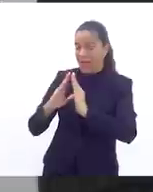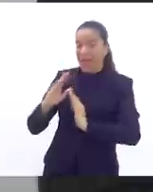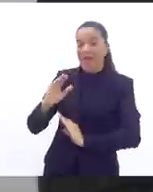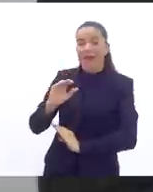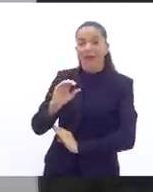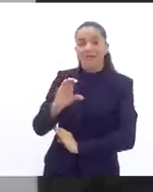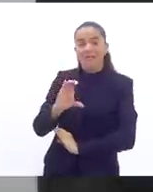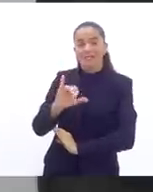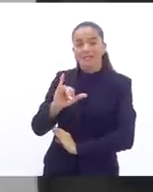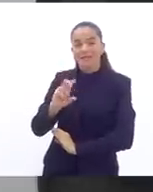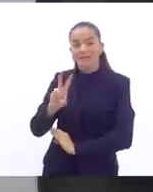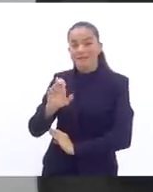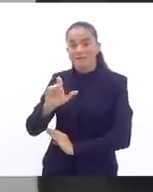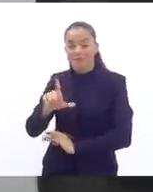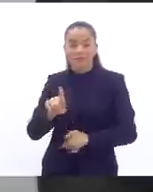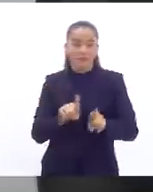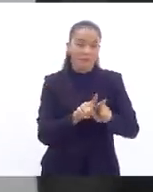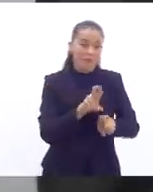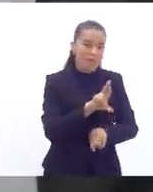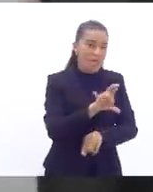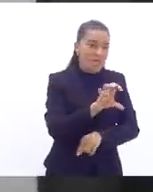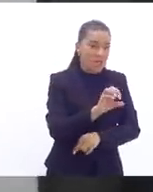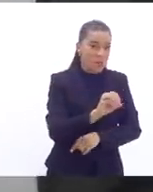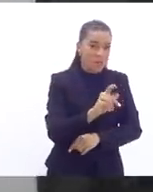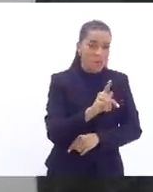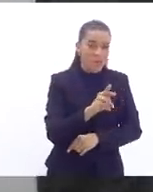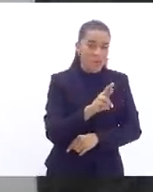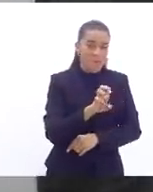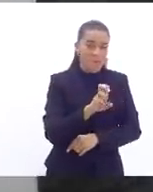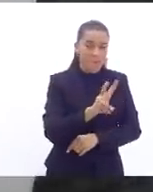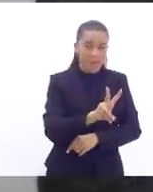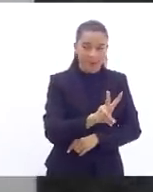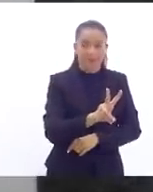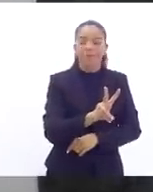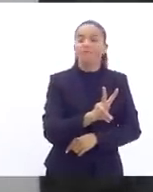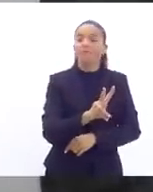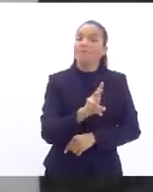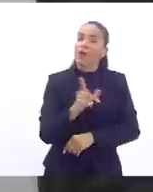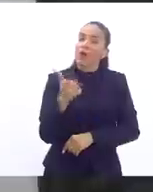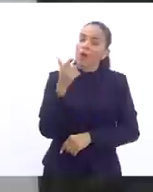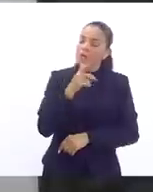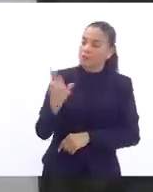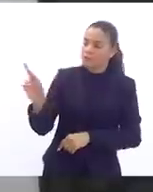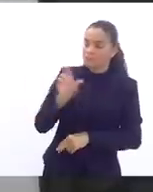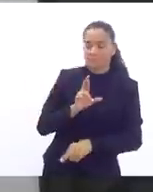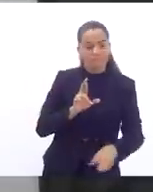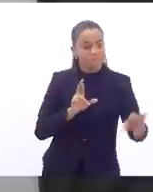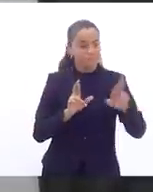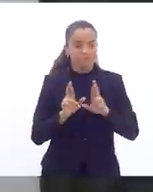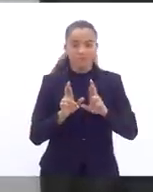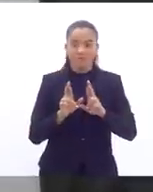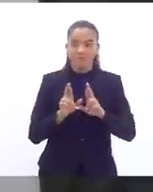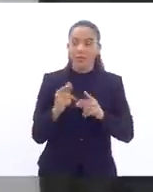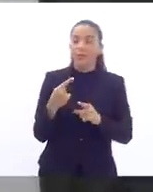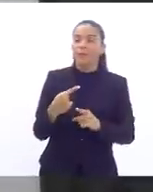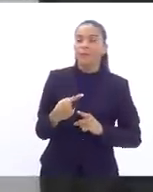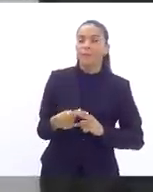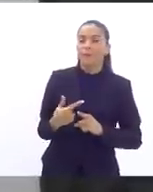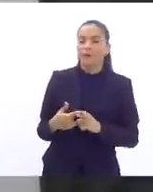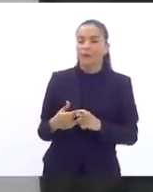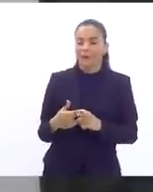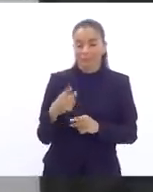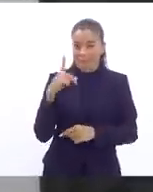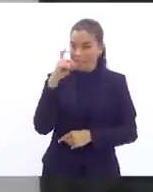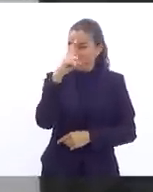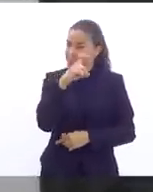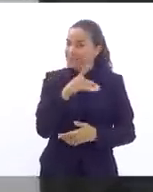previdência pudesse nas suas abordagens respondê-las porque é